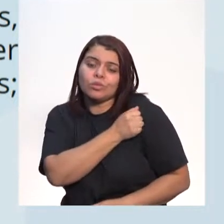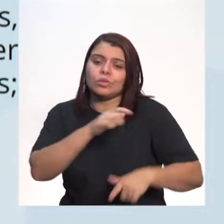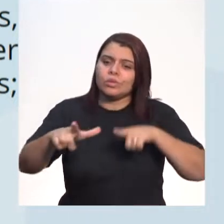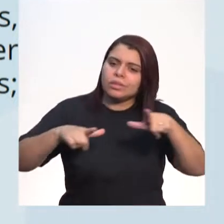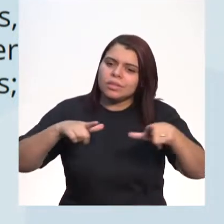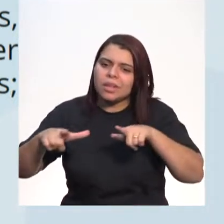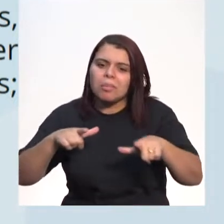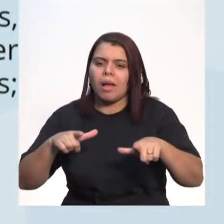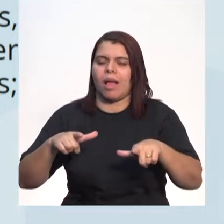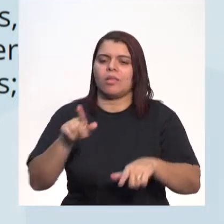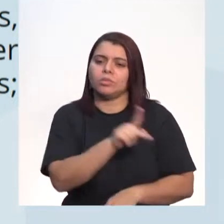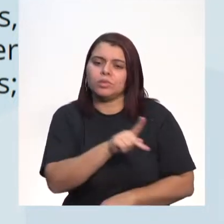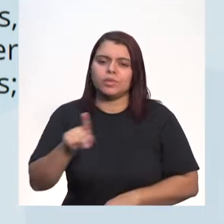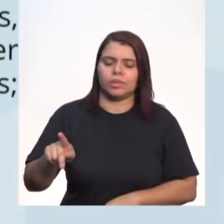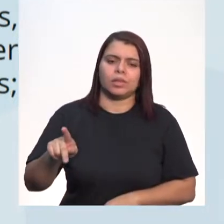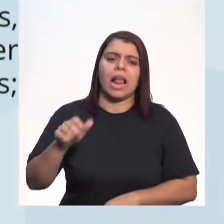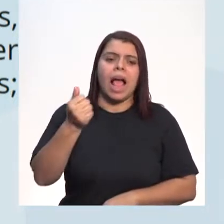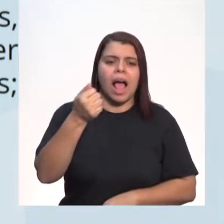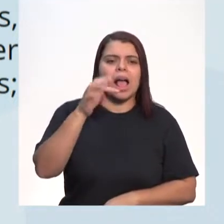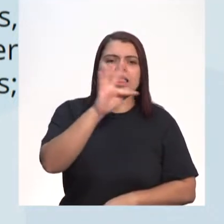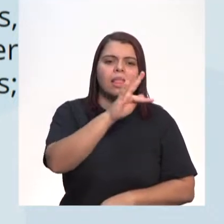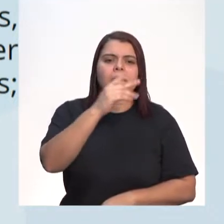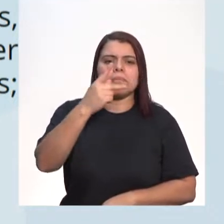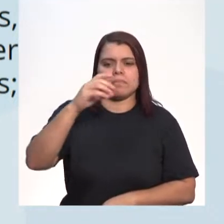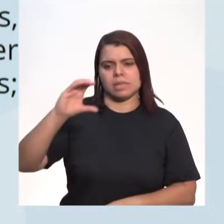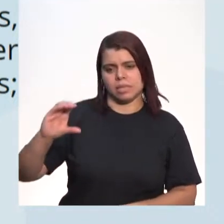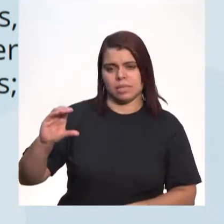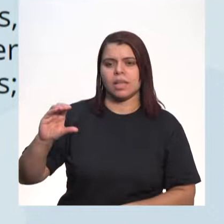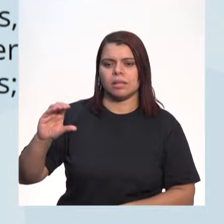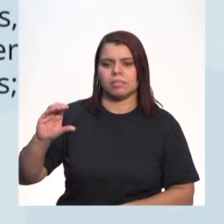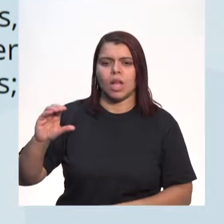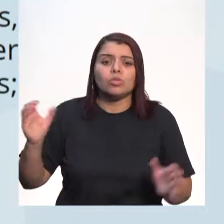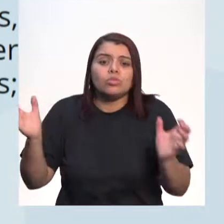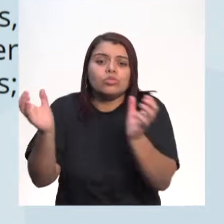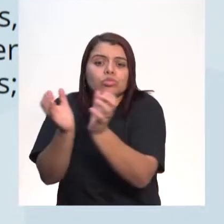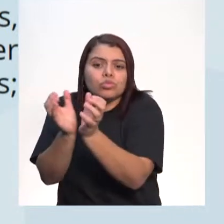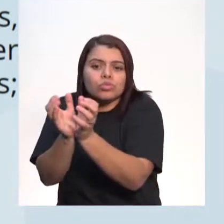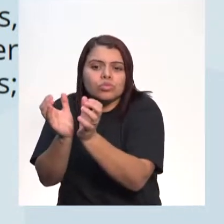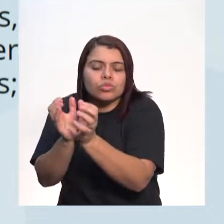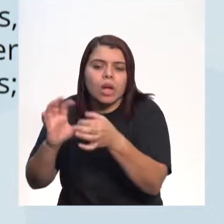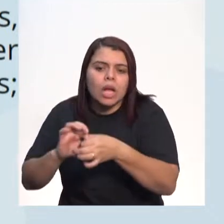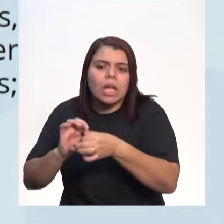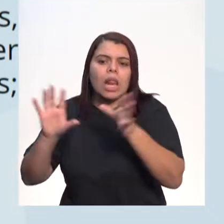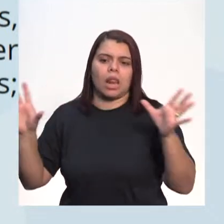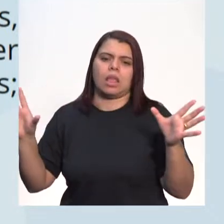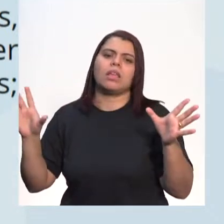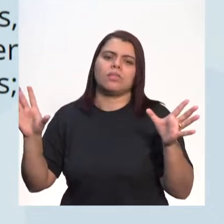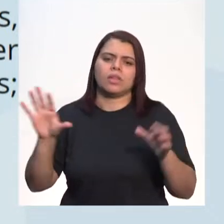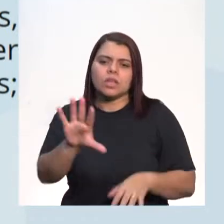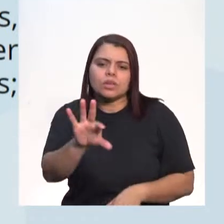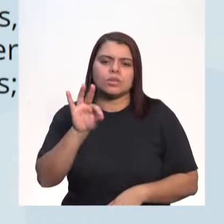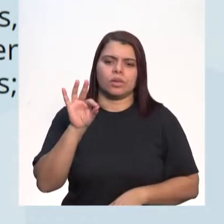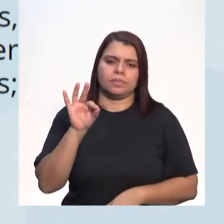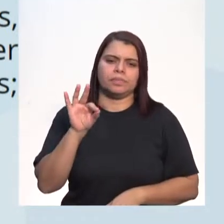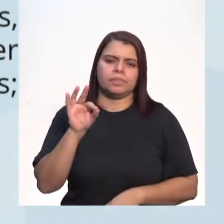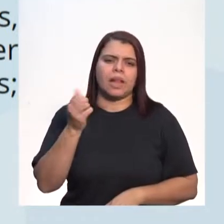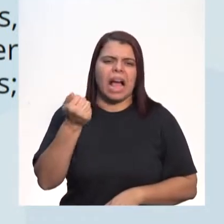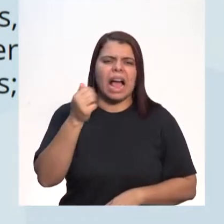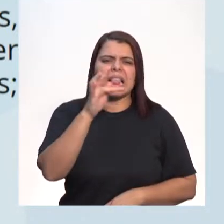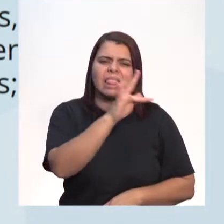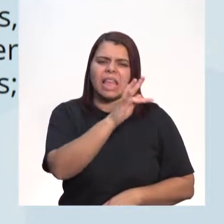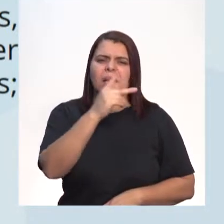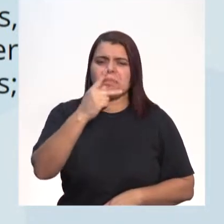pedagógico coletivo, que é a TPC, e aulas de trabalho pedagógico em local de livre escolha, que é a TPL. Entende-se